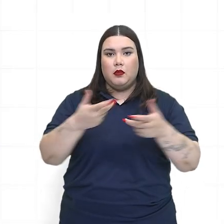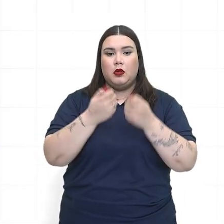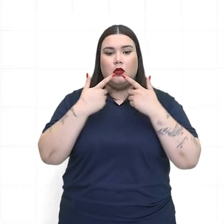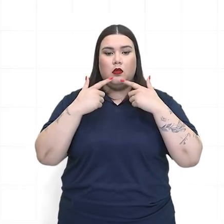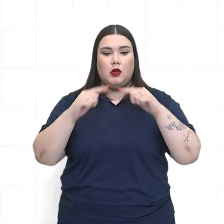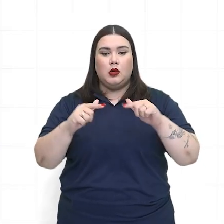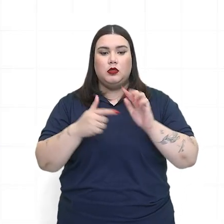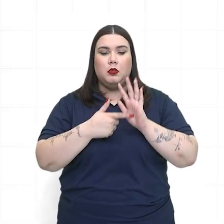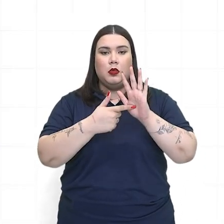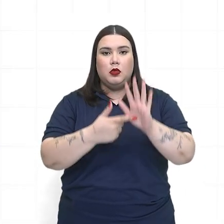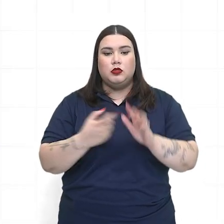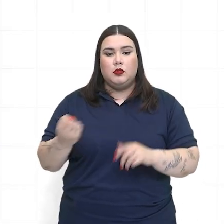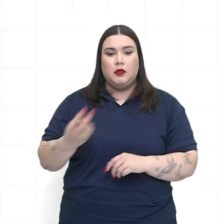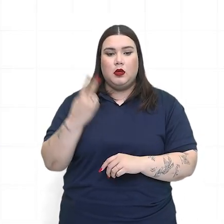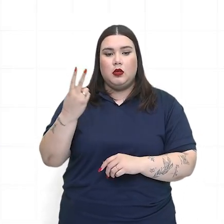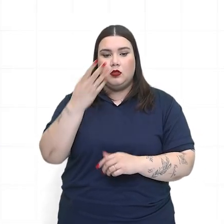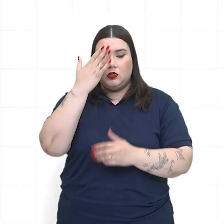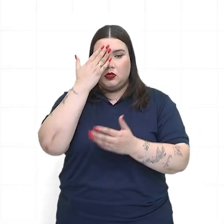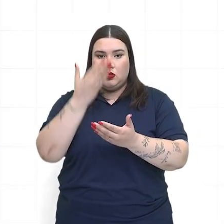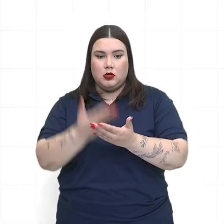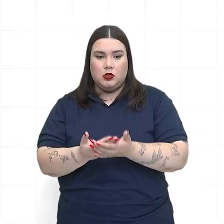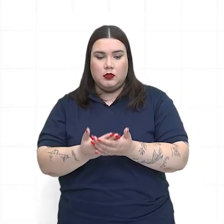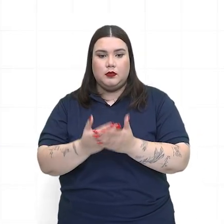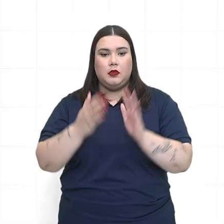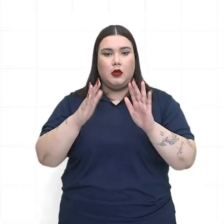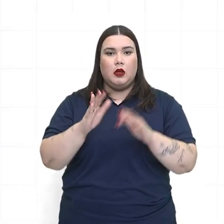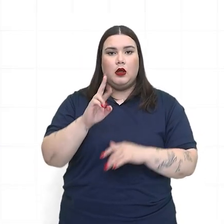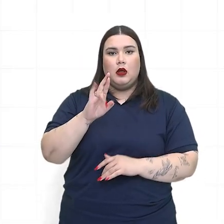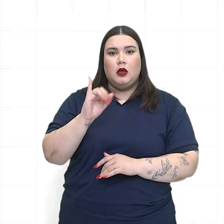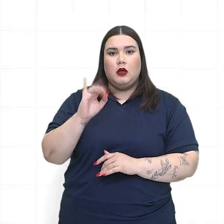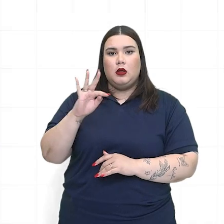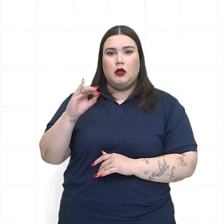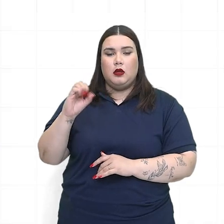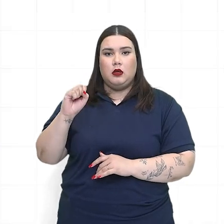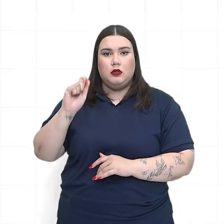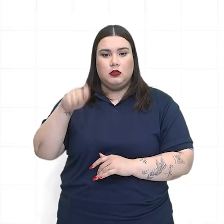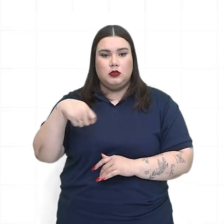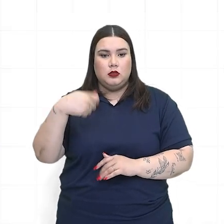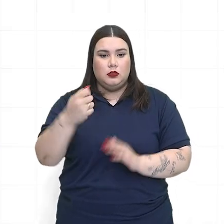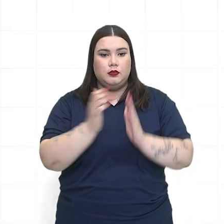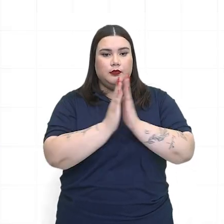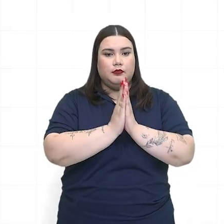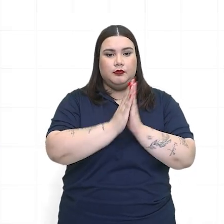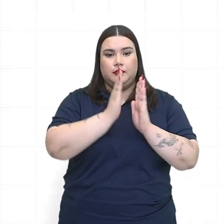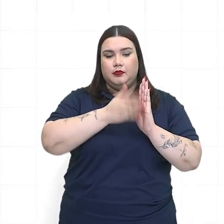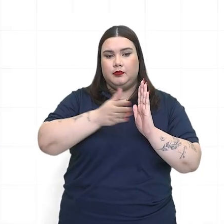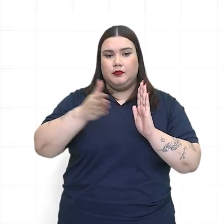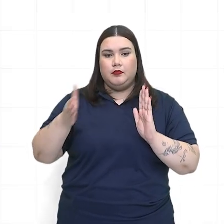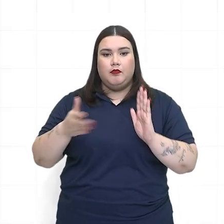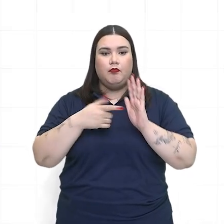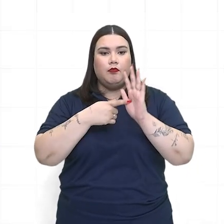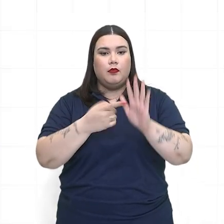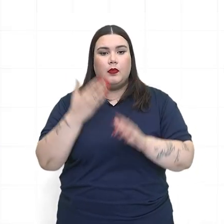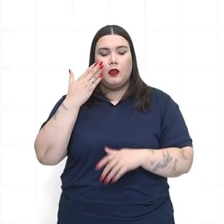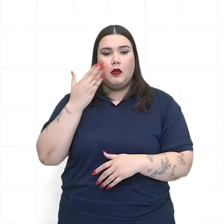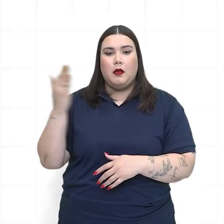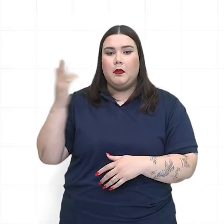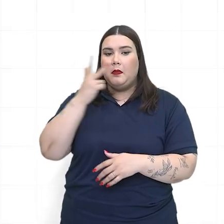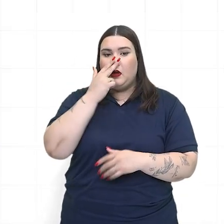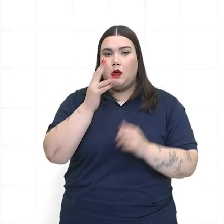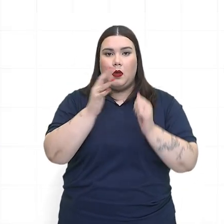cosmovisão. Por exemplo, nós temos os ritos. Os ritos, como está na próxima cartela, são como